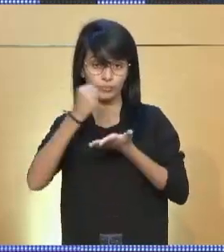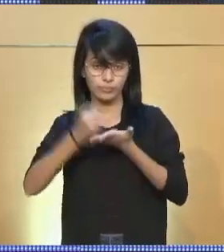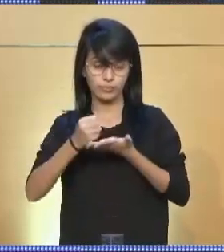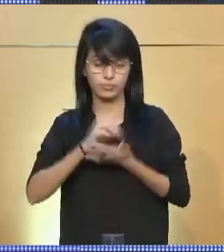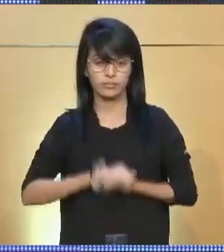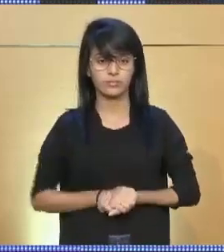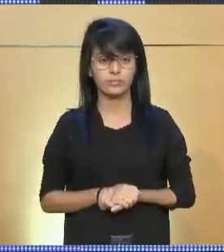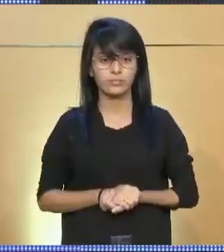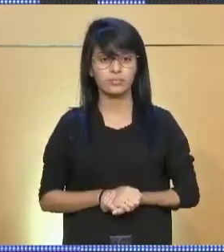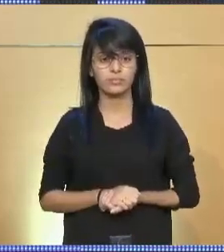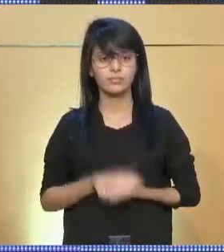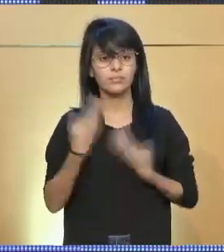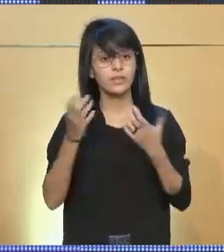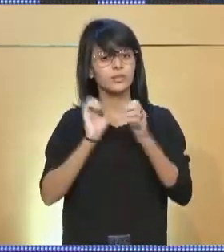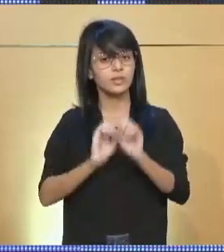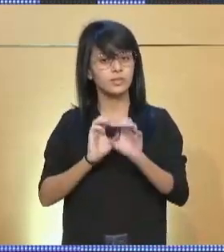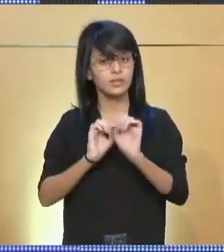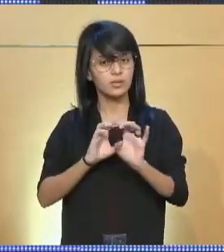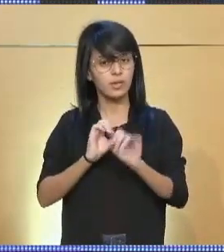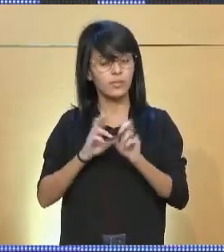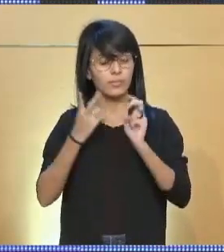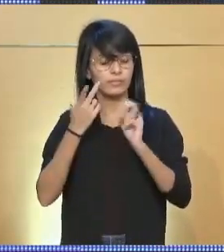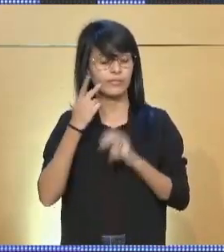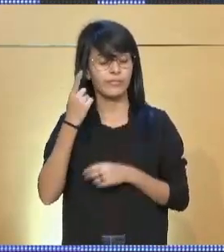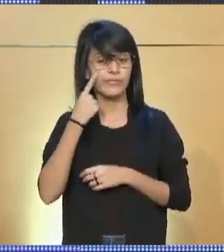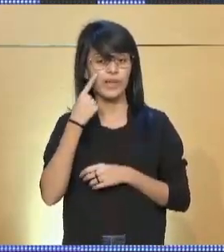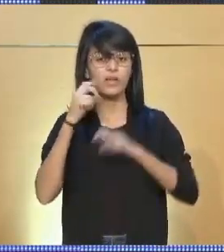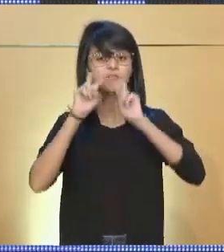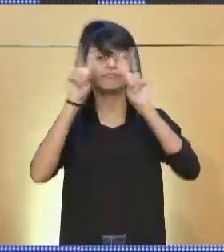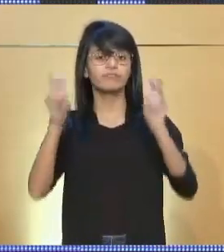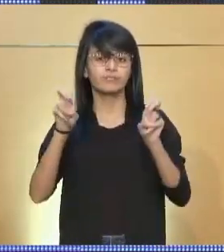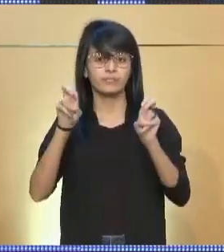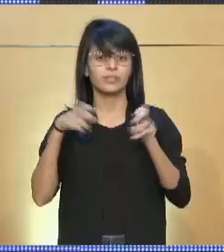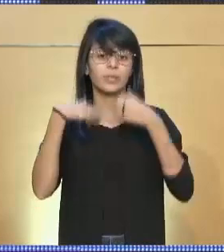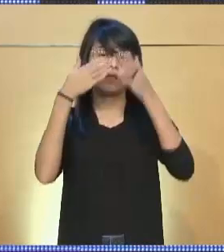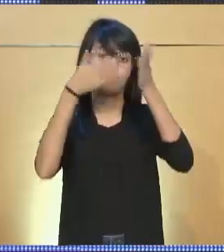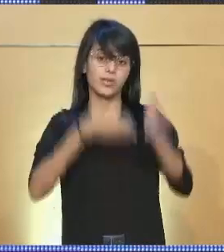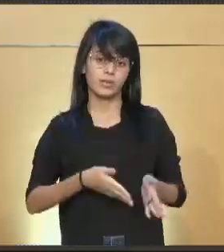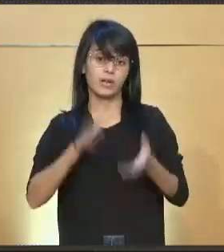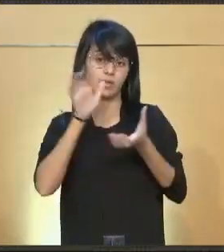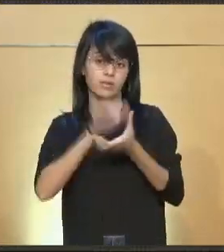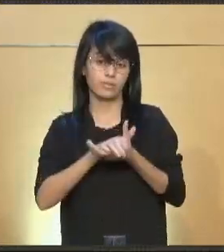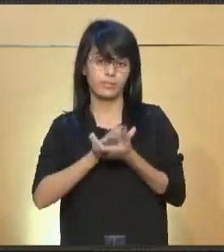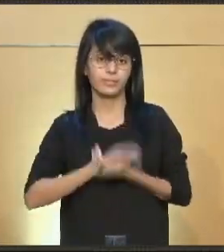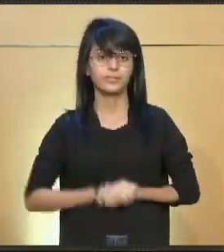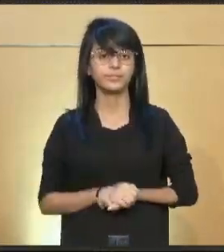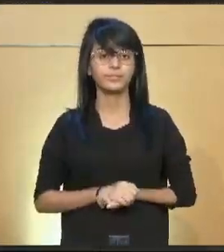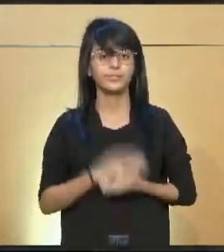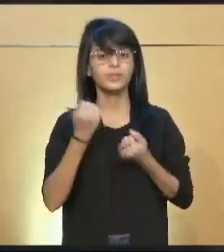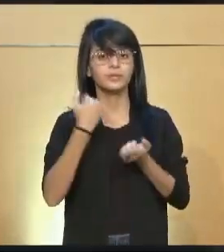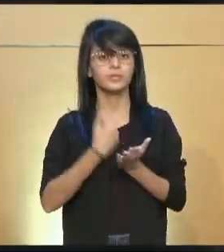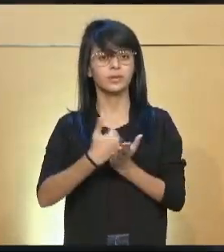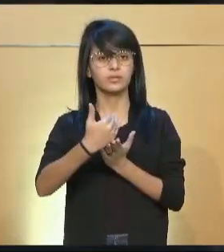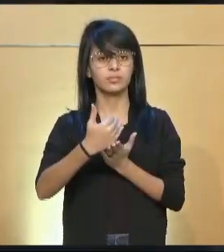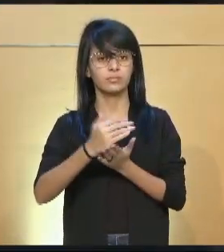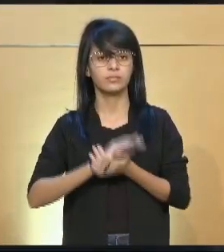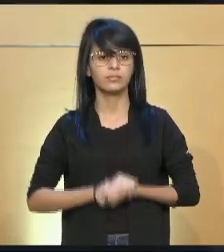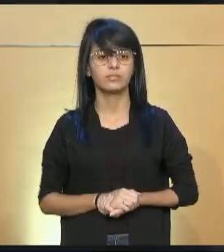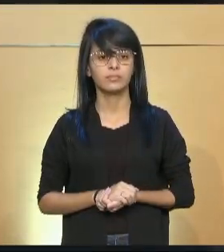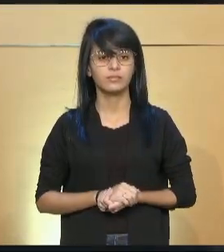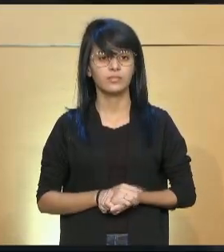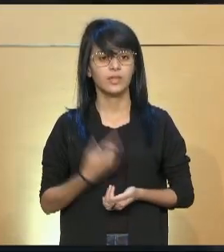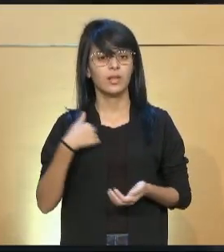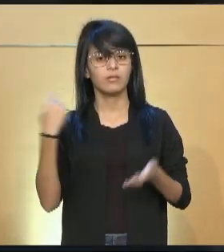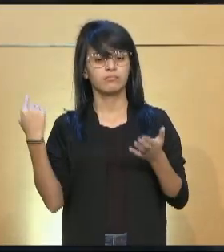nessa lição, nós vamos tratar essa questão da fidelidade no casamento. Vamos na nossa introdução? E eu fiz